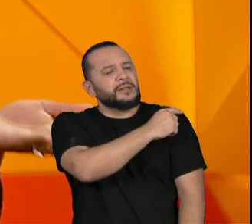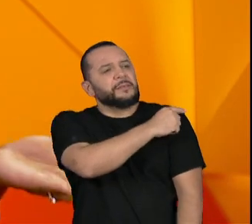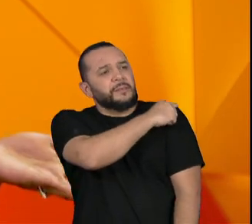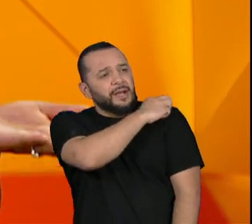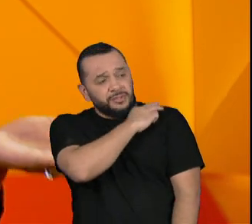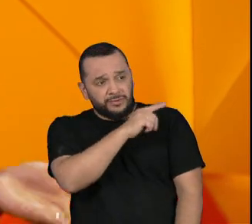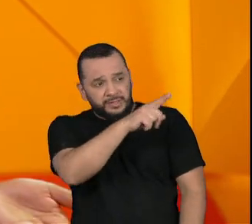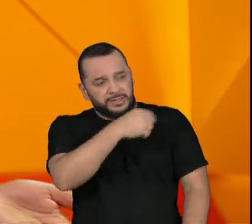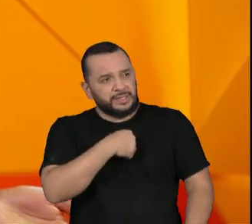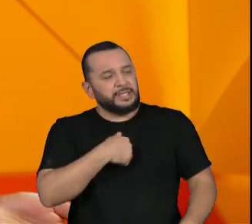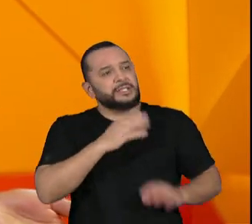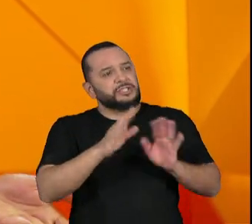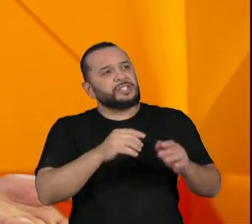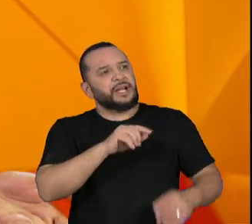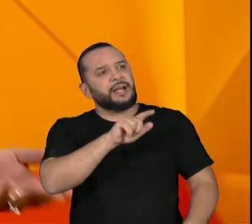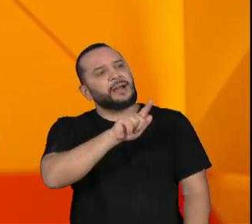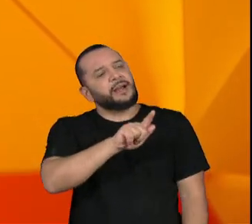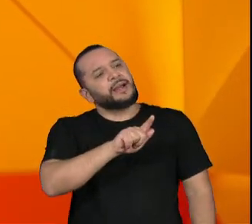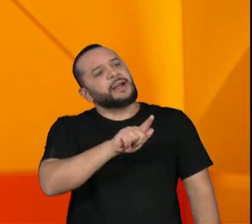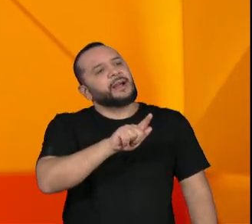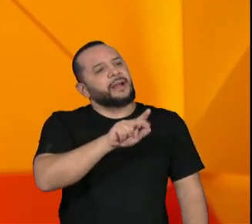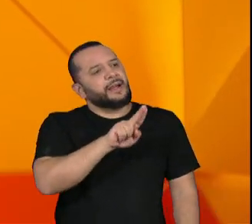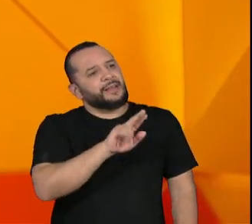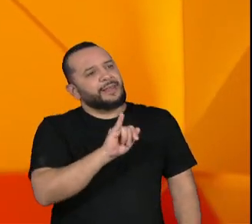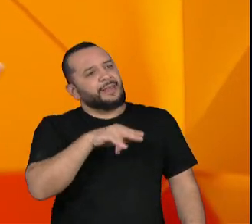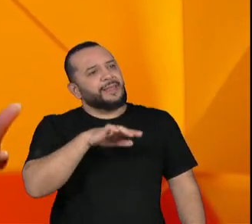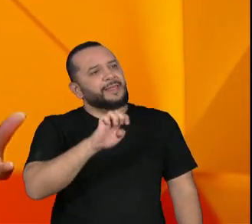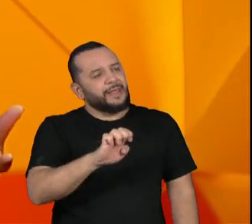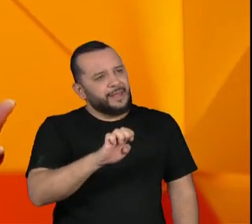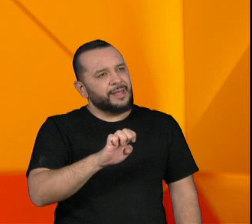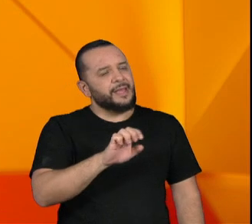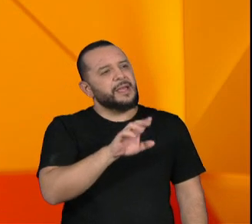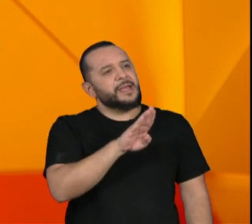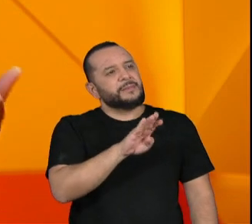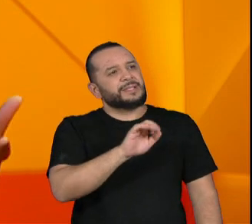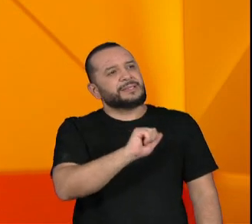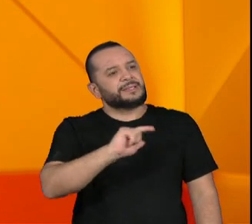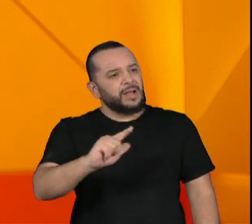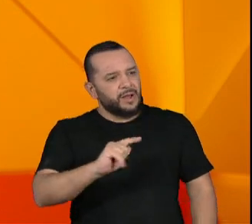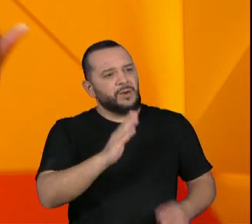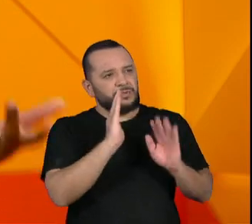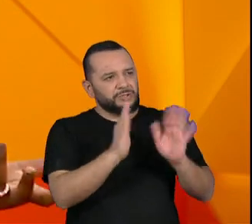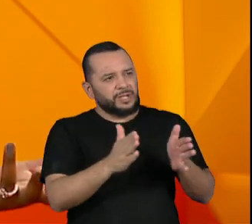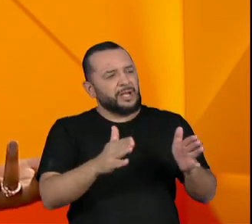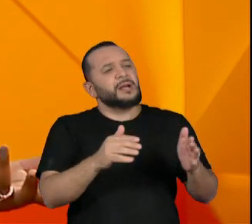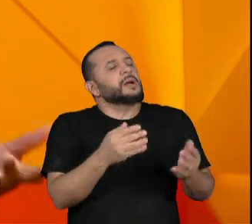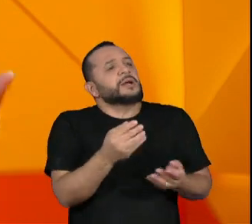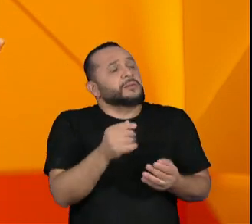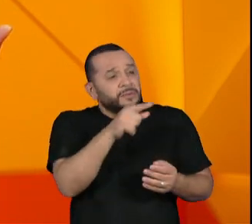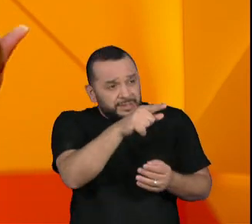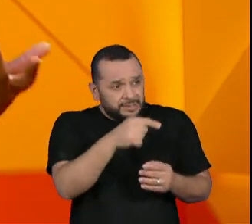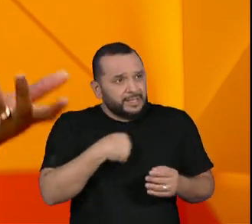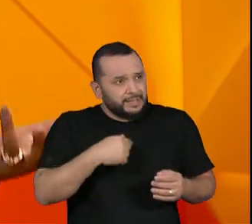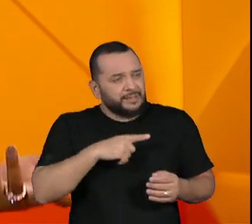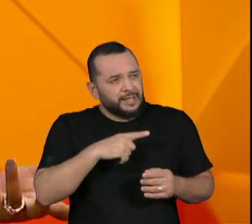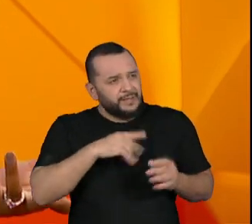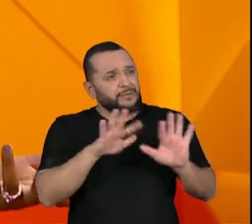que estuda, que foi educada aqui no Brasil. Como é que é essa relação da educação e do ensino